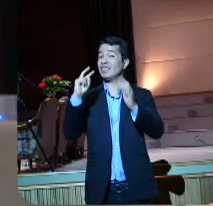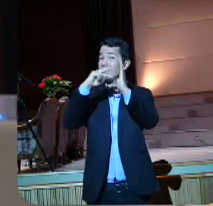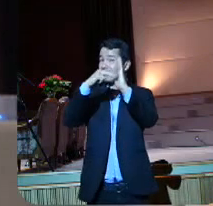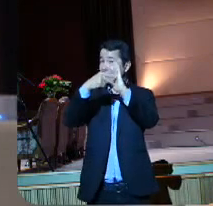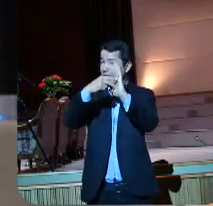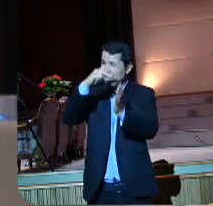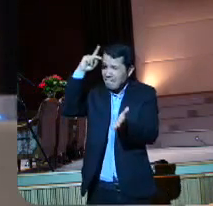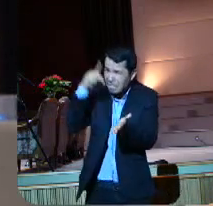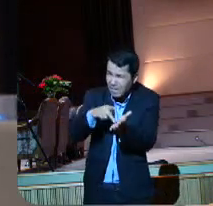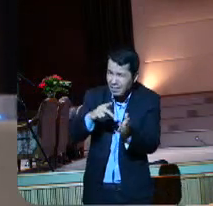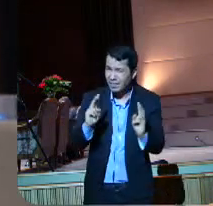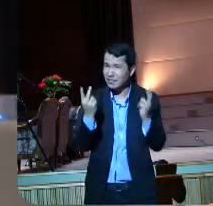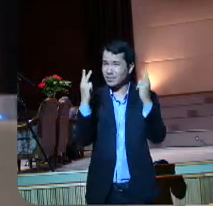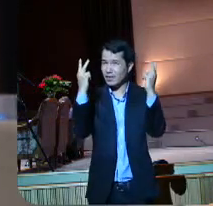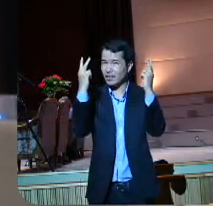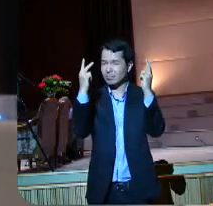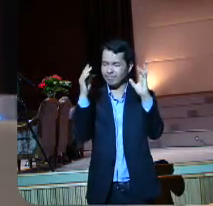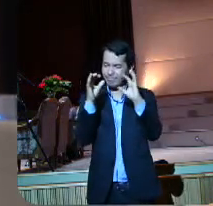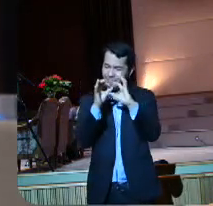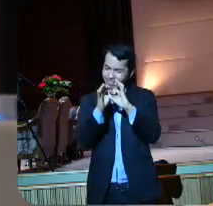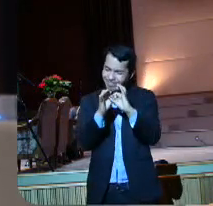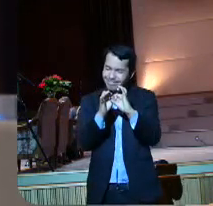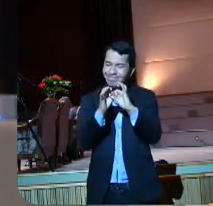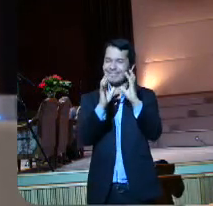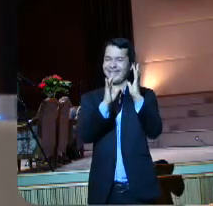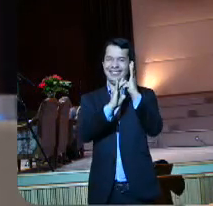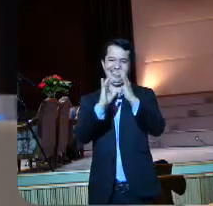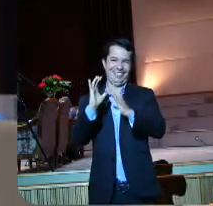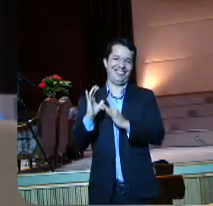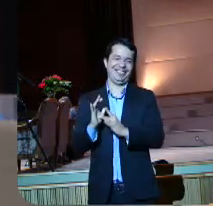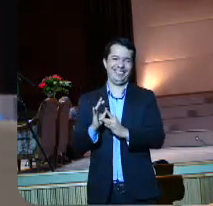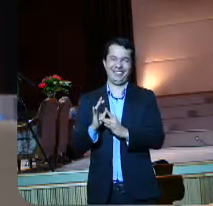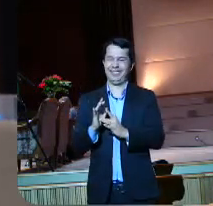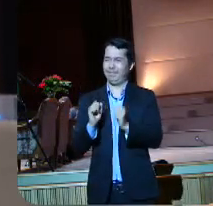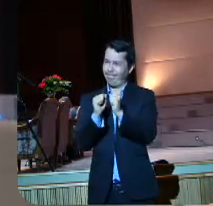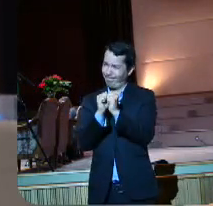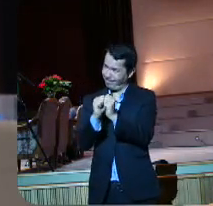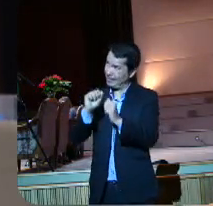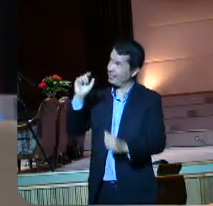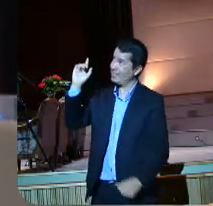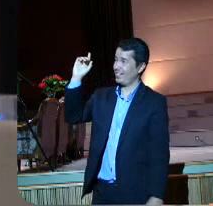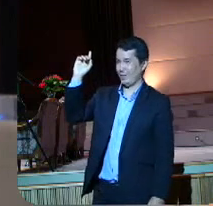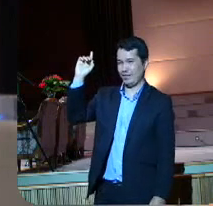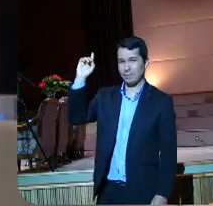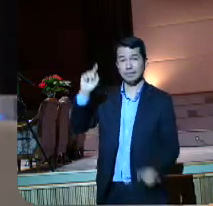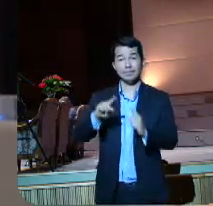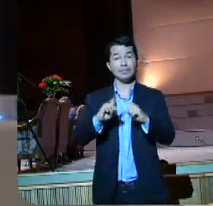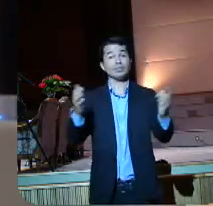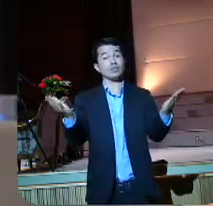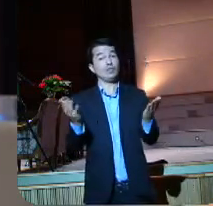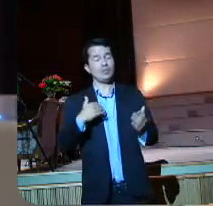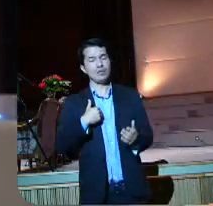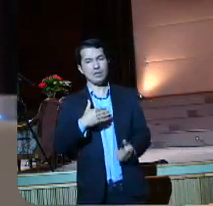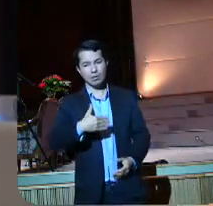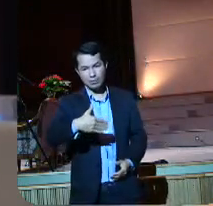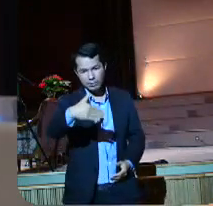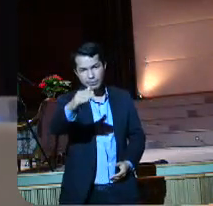da verdadeira vitória. Mas eu queria continuar essa mensagem e queria ir para uma quarta